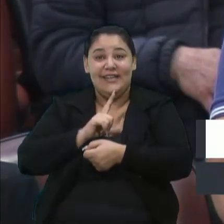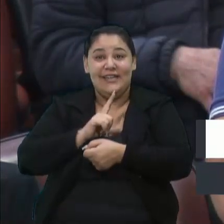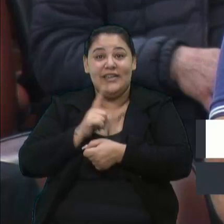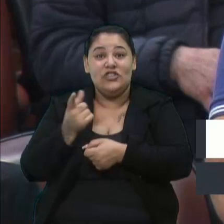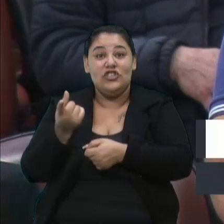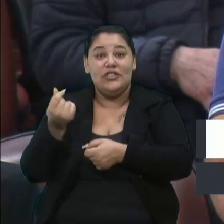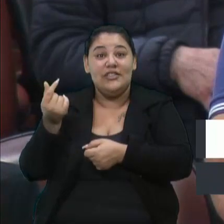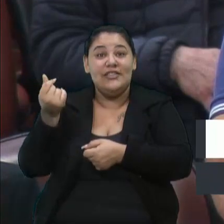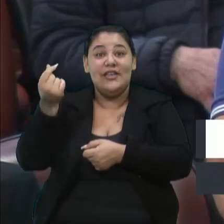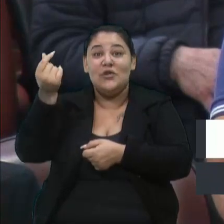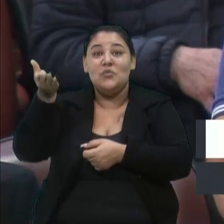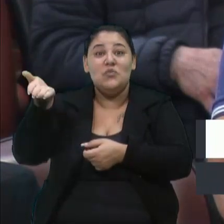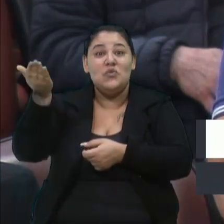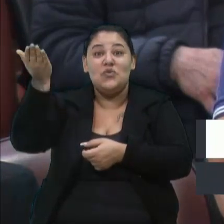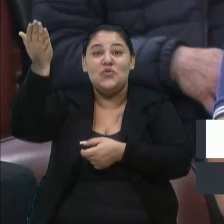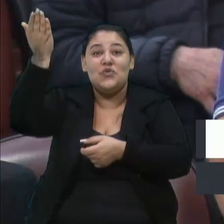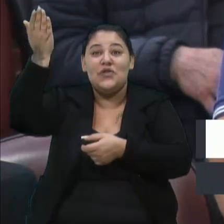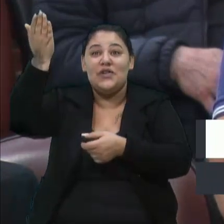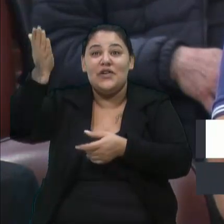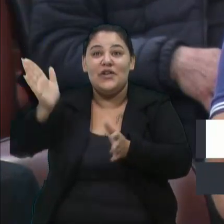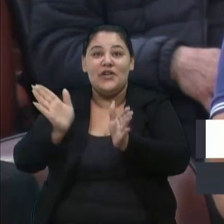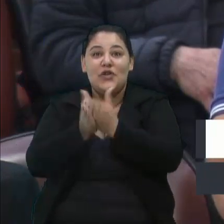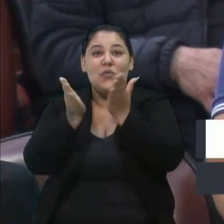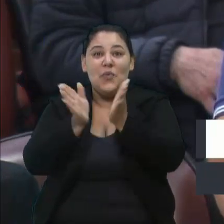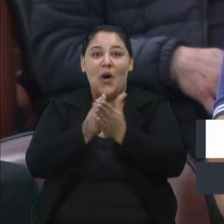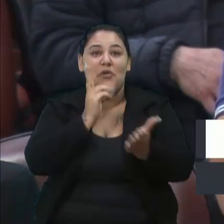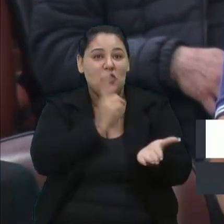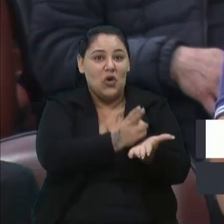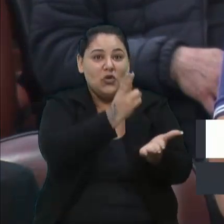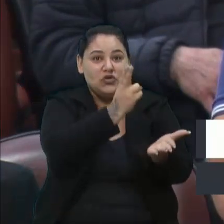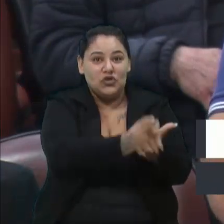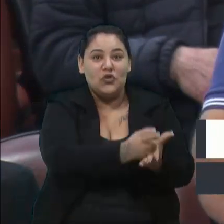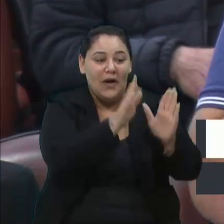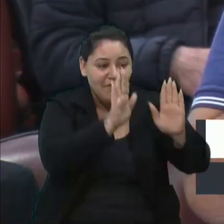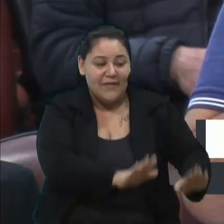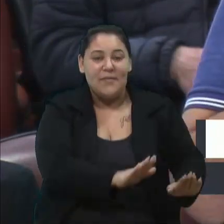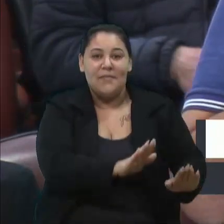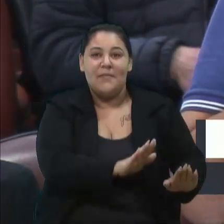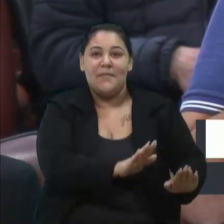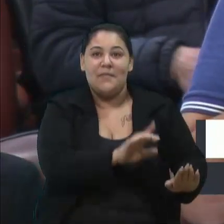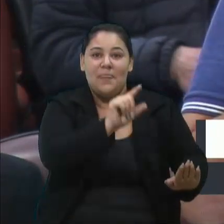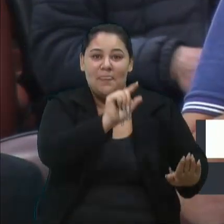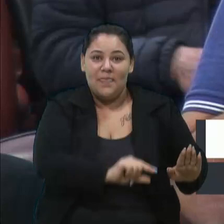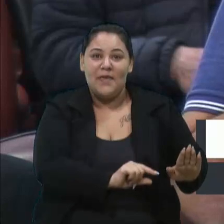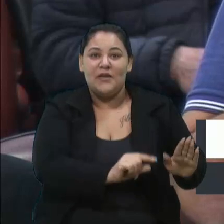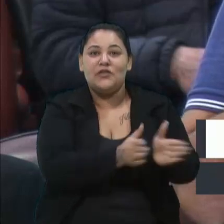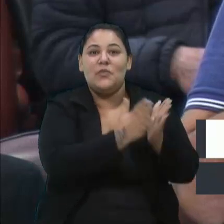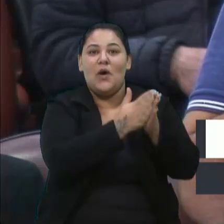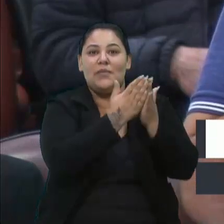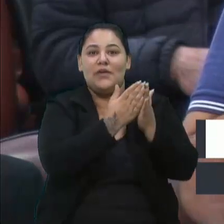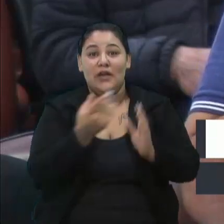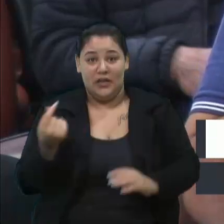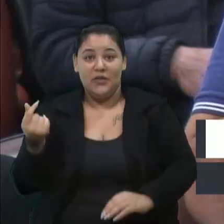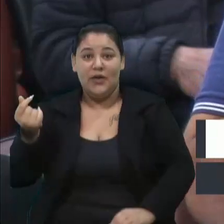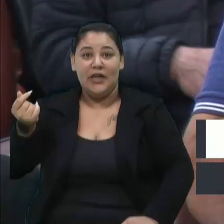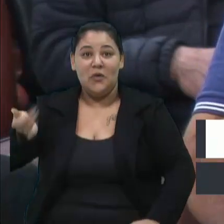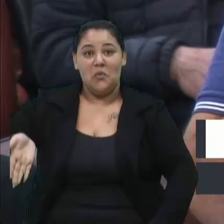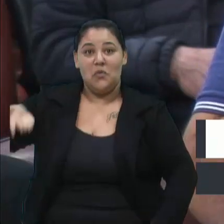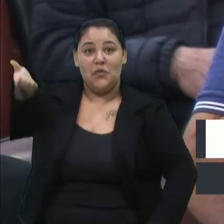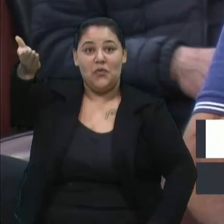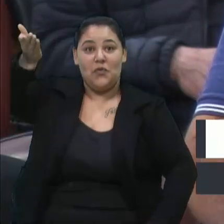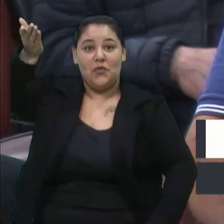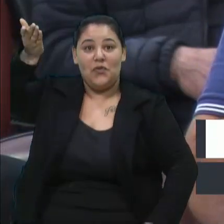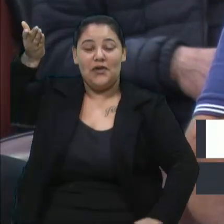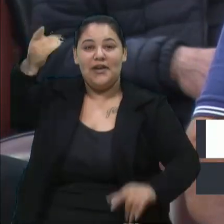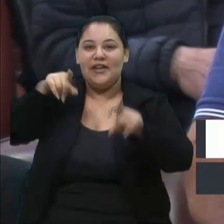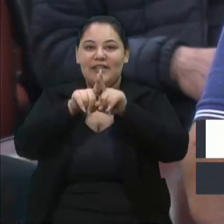fortunas e o Pobre cada vez fica mais pobre e o rico cada vez fica mais rico inclusive tempos religiosos